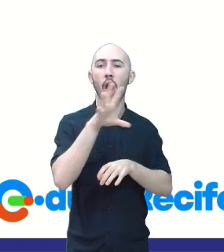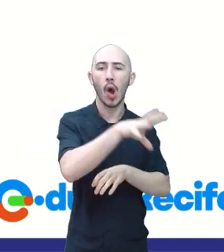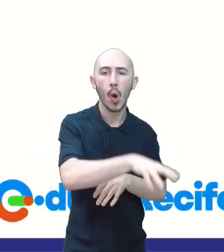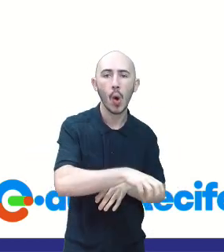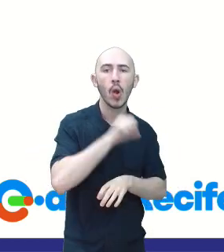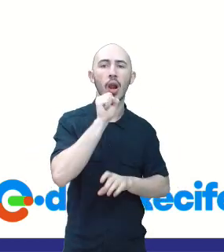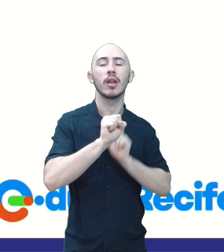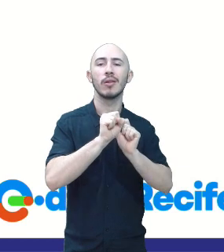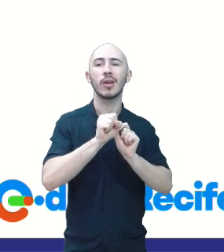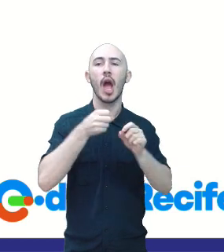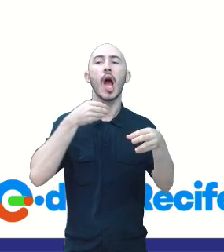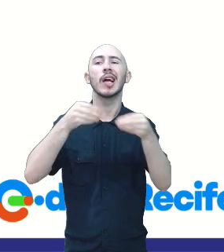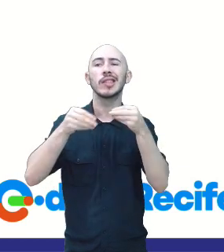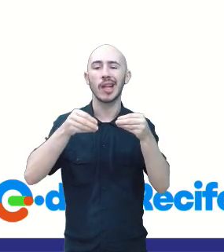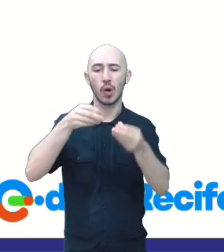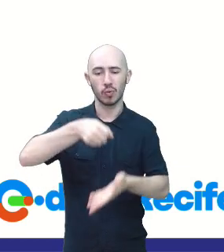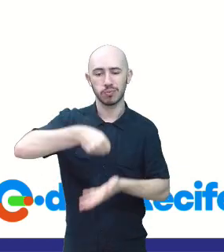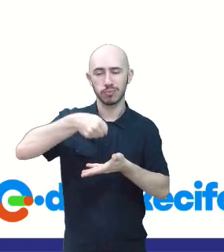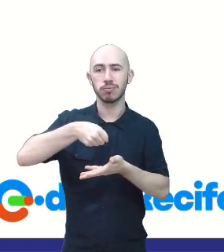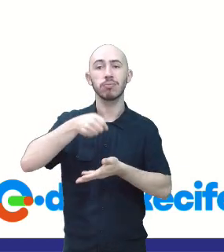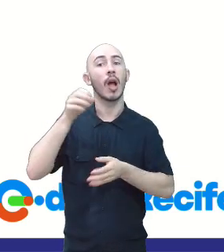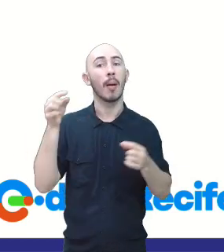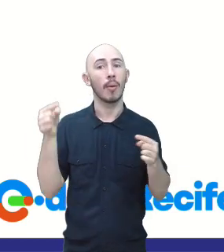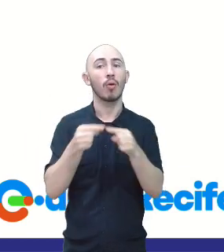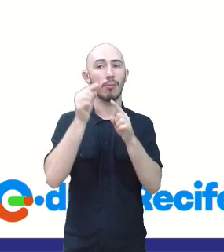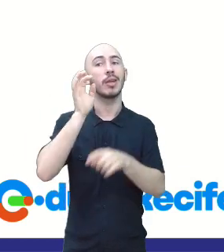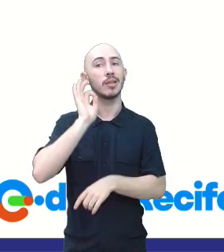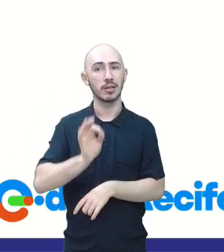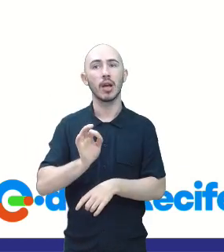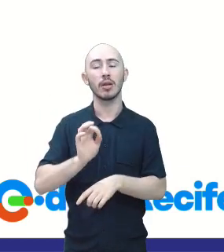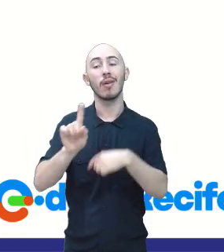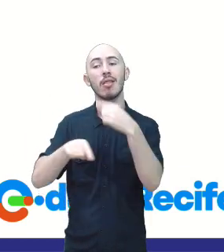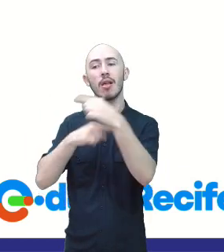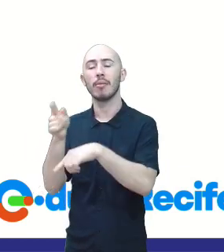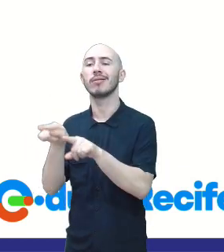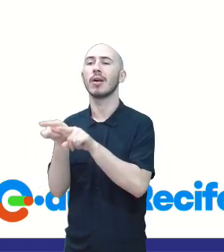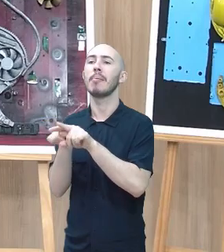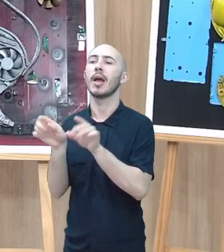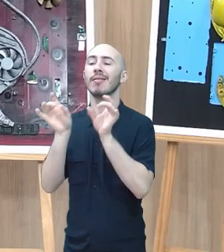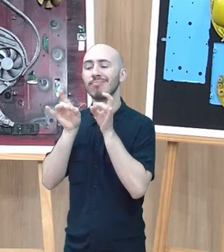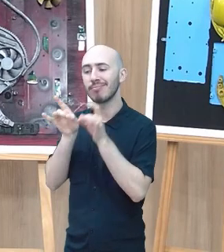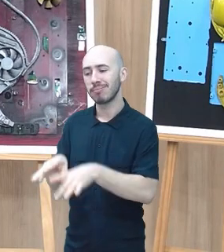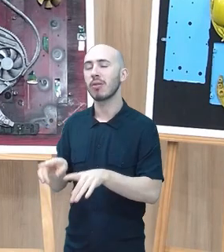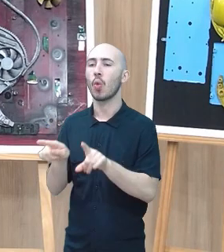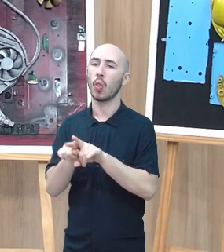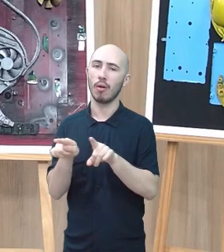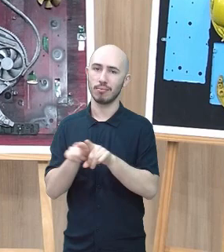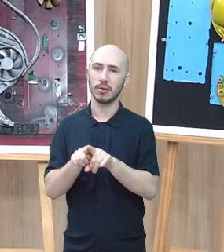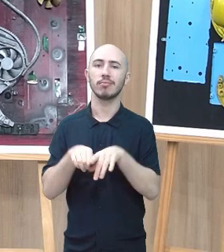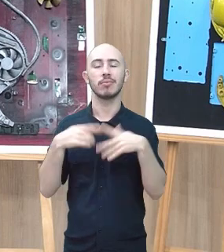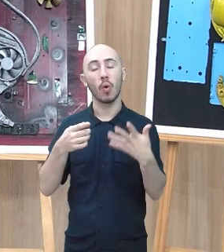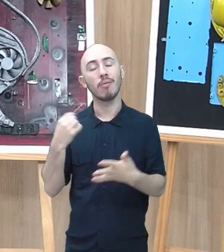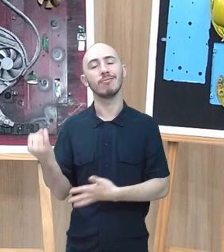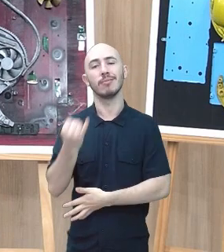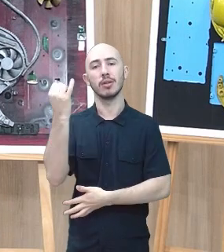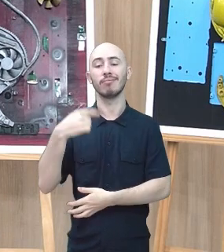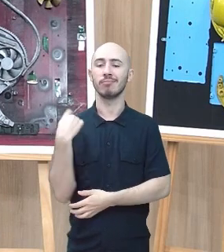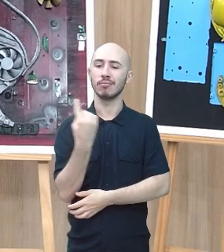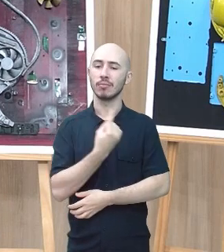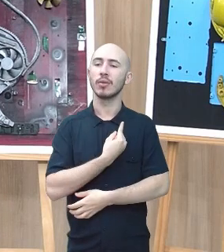para descarte, até a sua deposição final. Então, tudo isso é importante que a